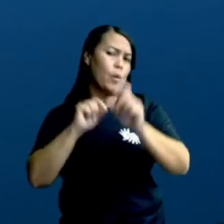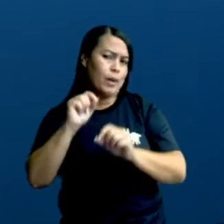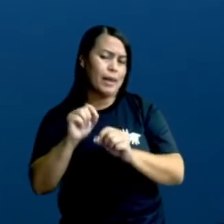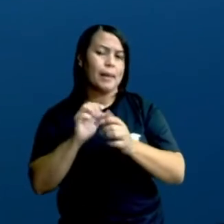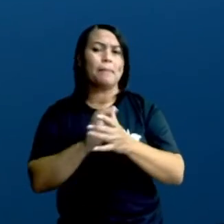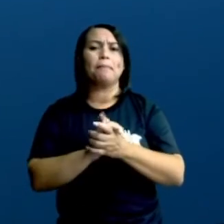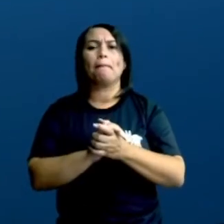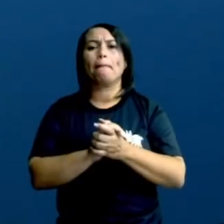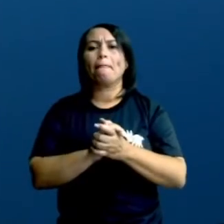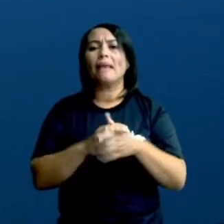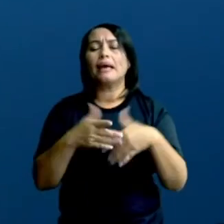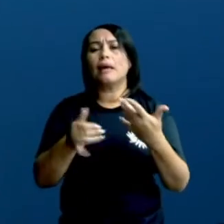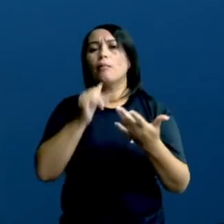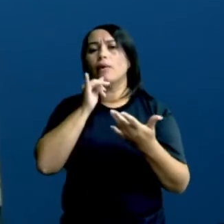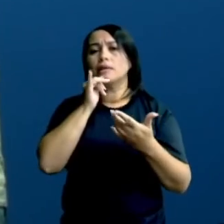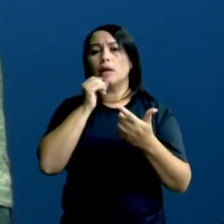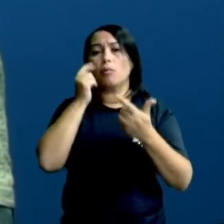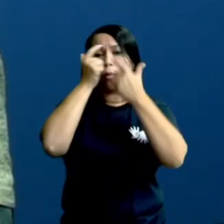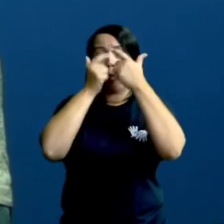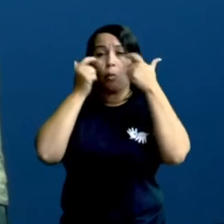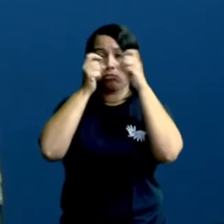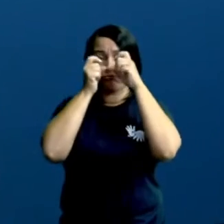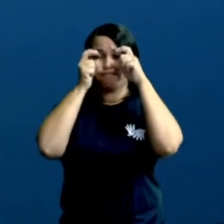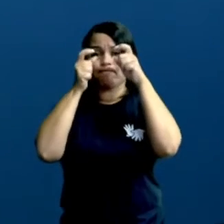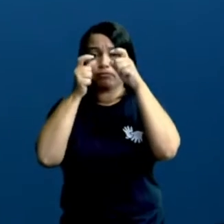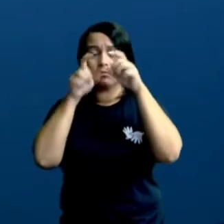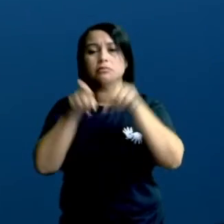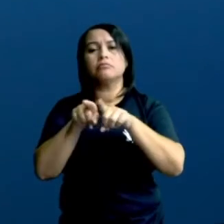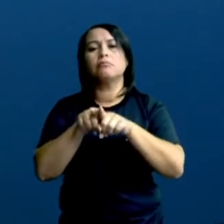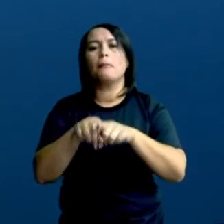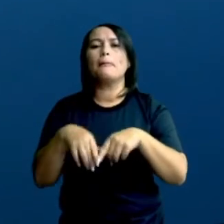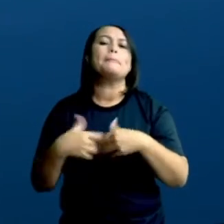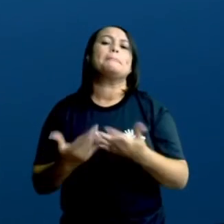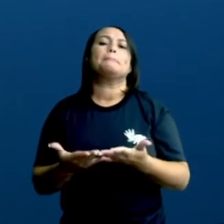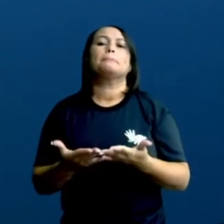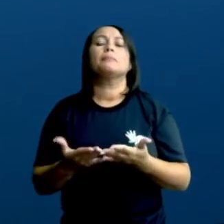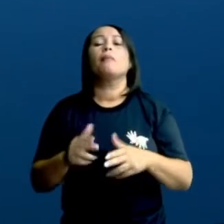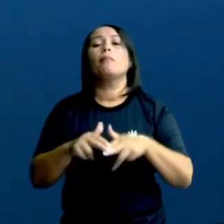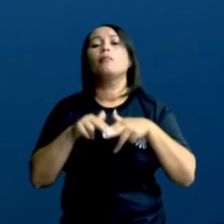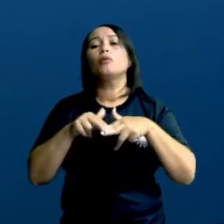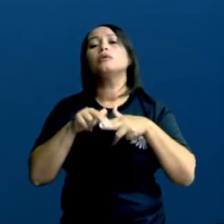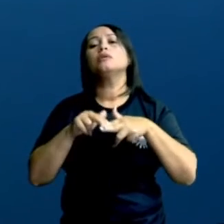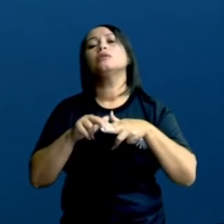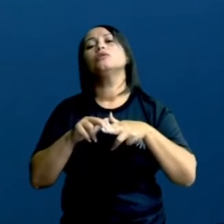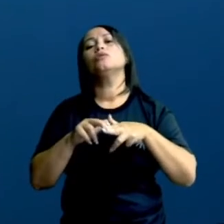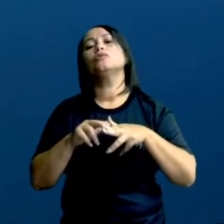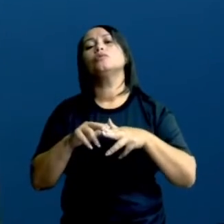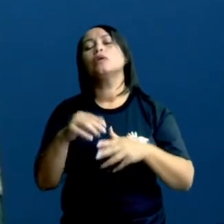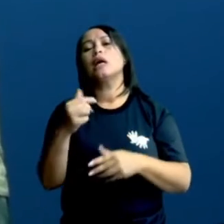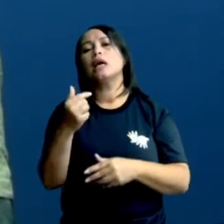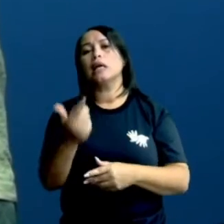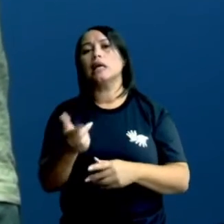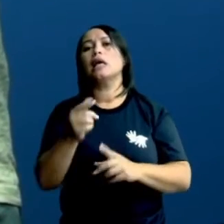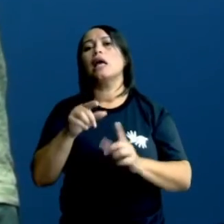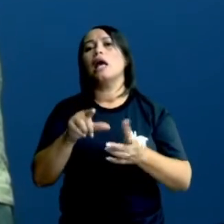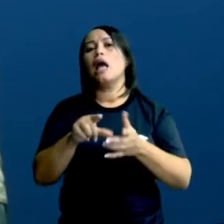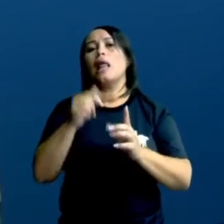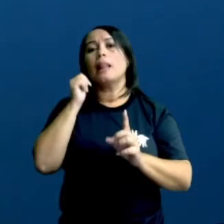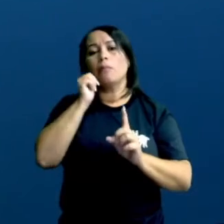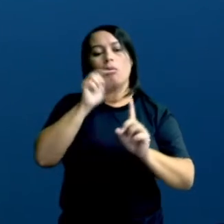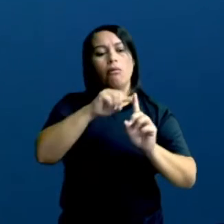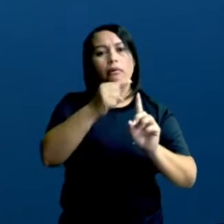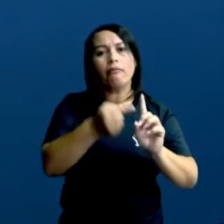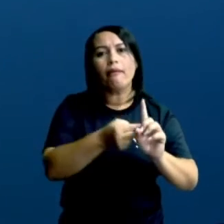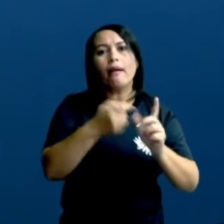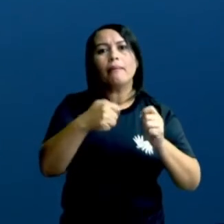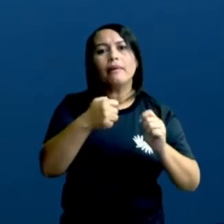convergência do globo ocular. Então, por isso é que no pré-natal, no exame pré-natal que